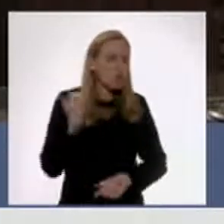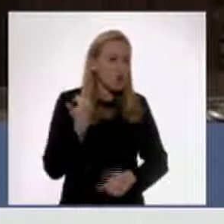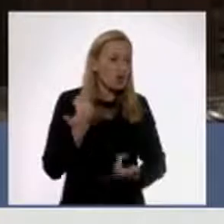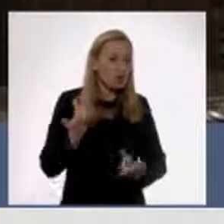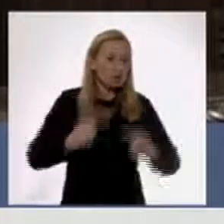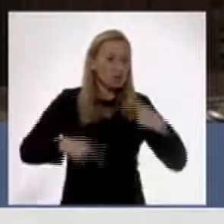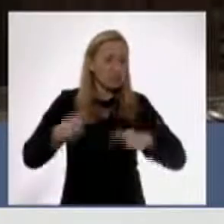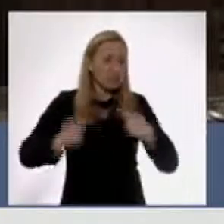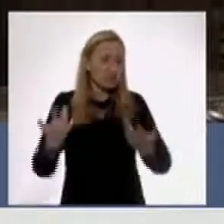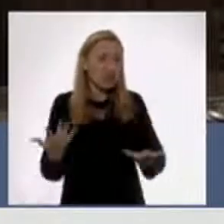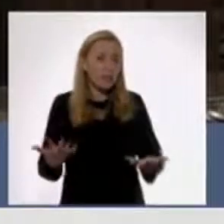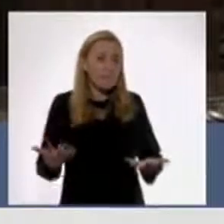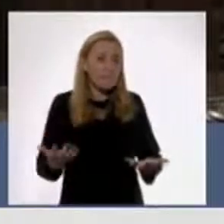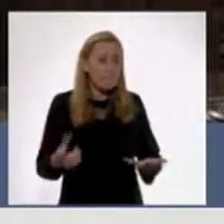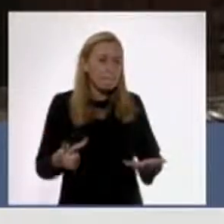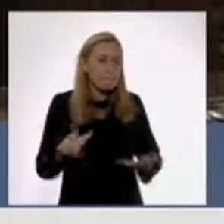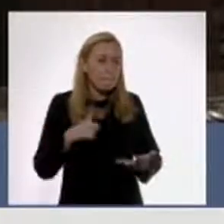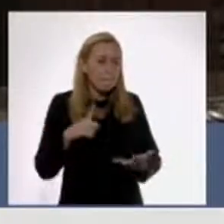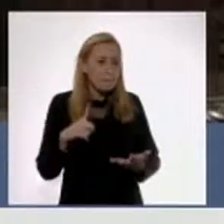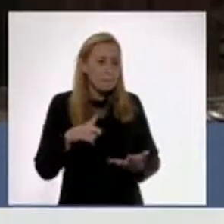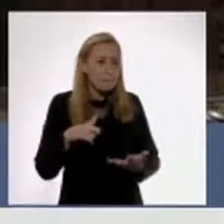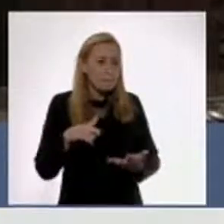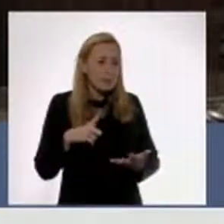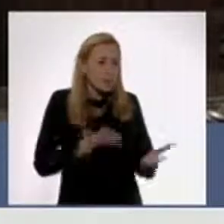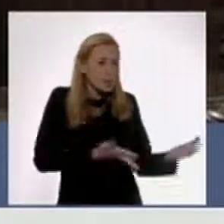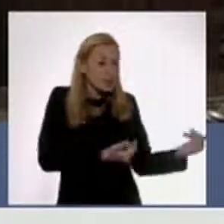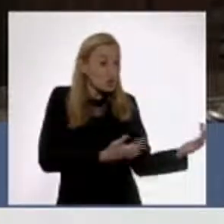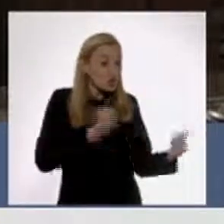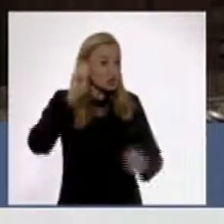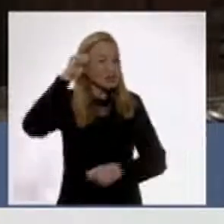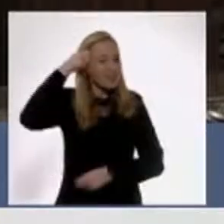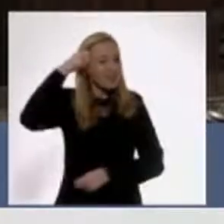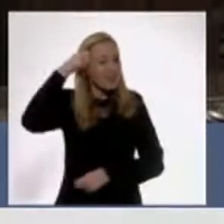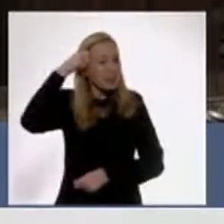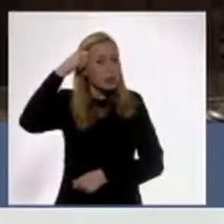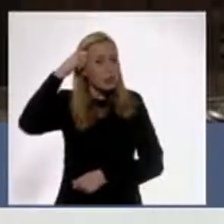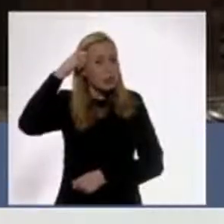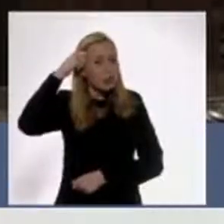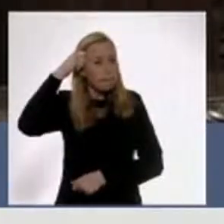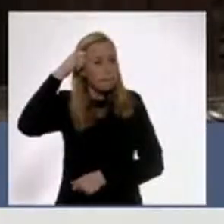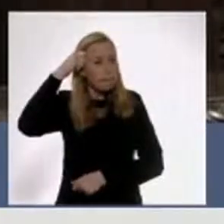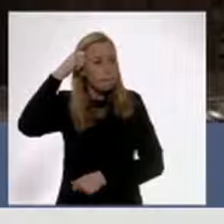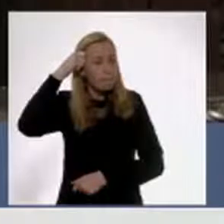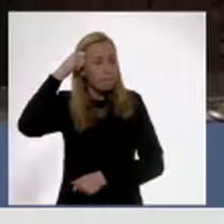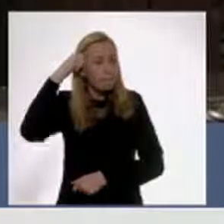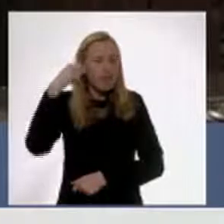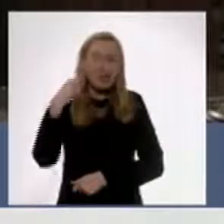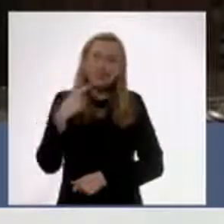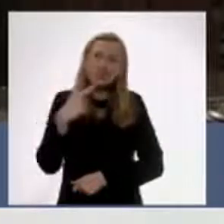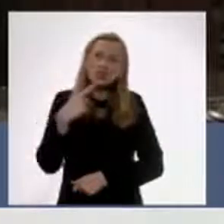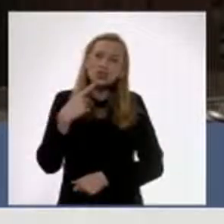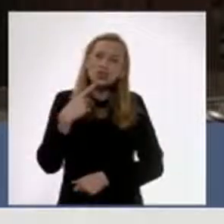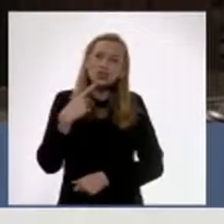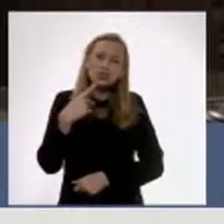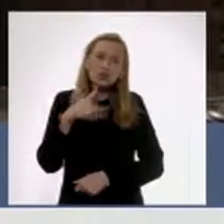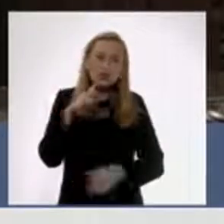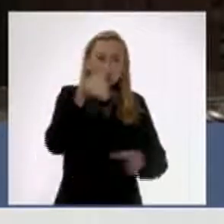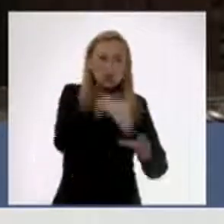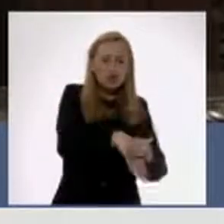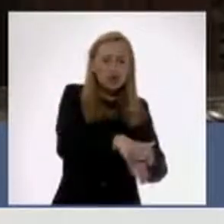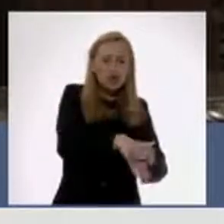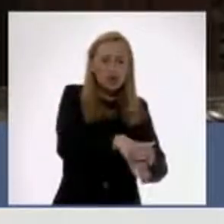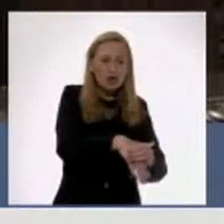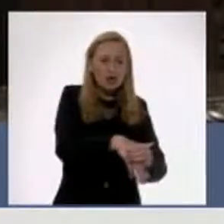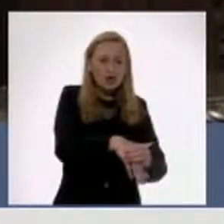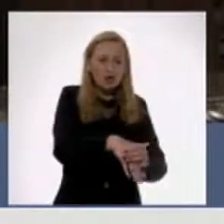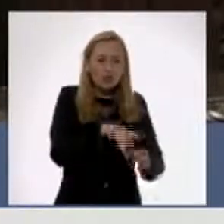necropolítica, tem na juventude negra a sua eleição como